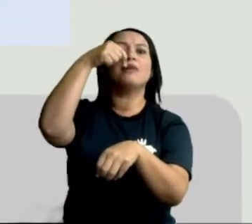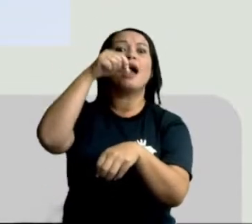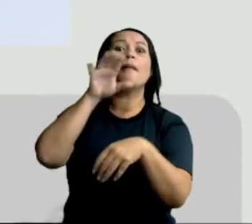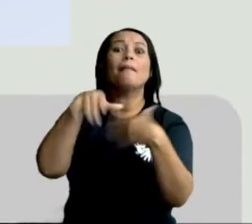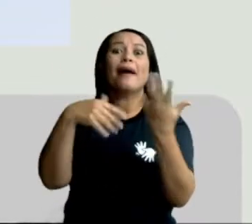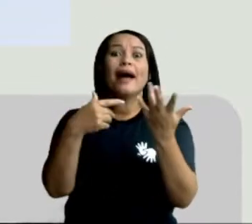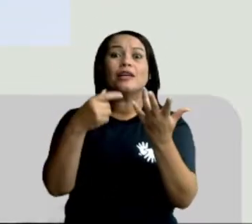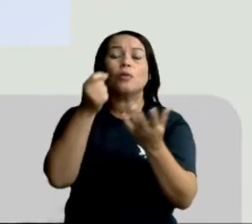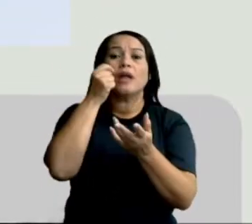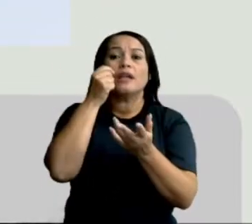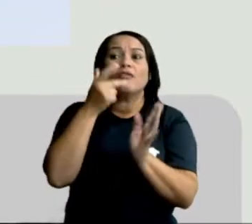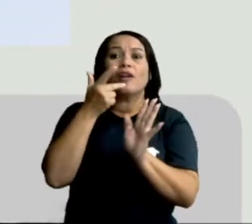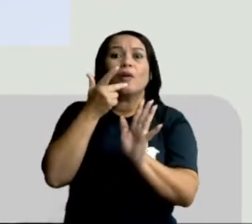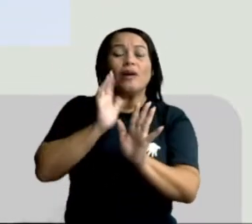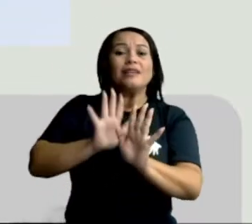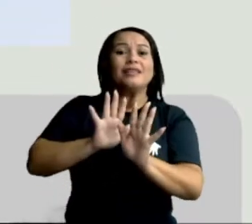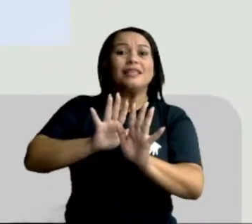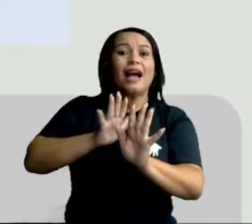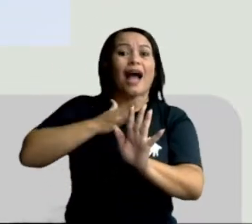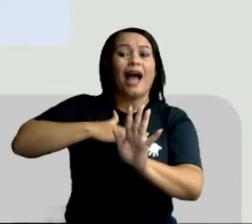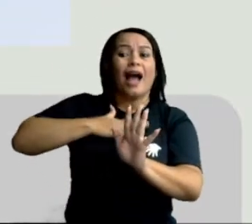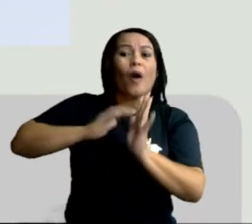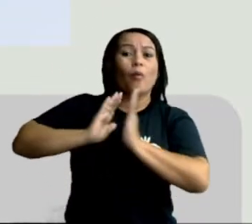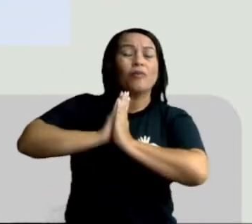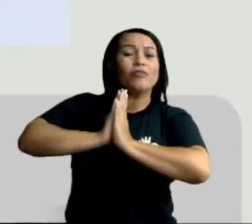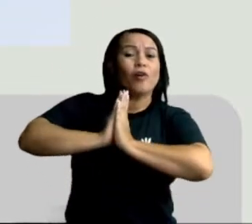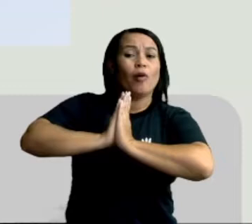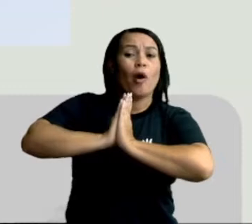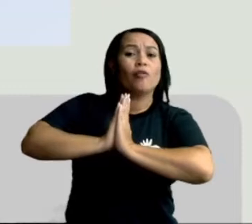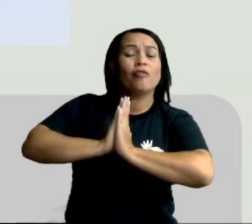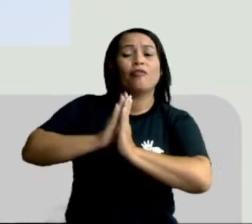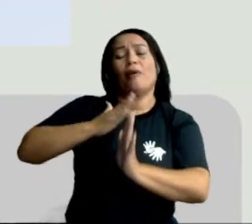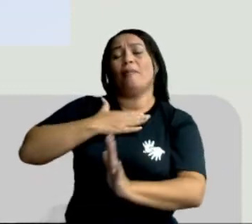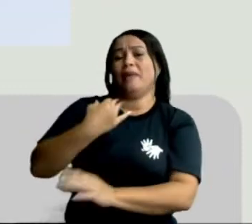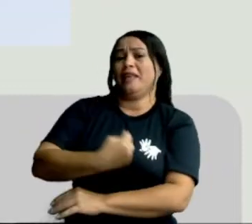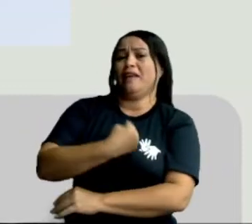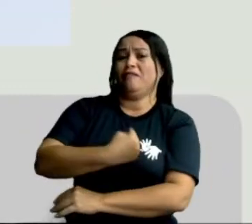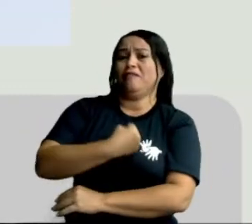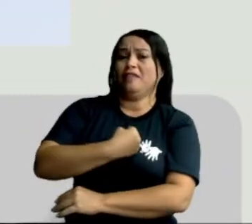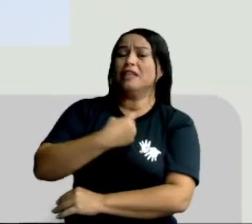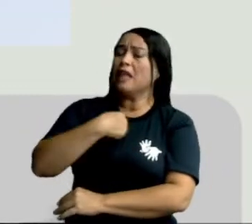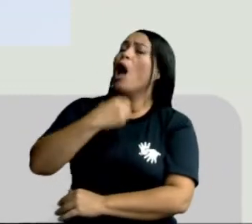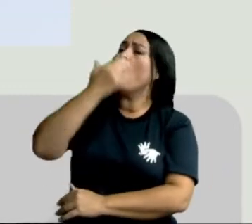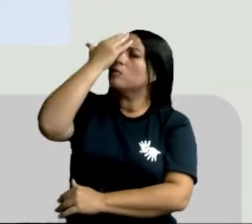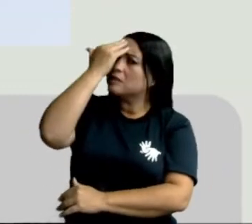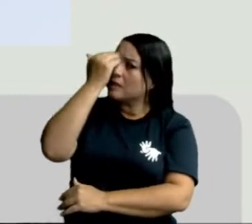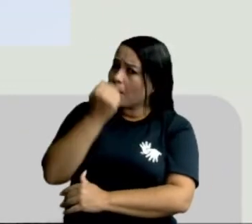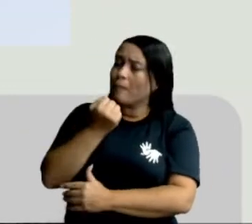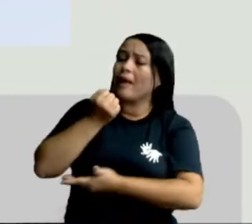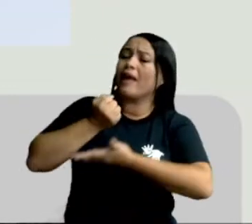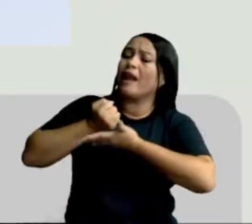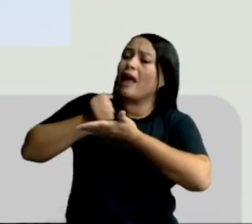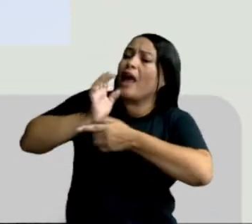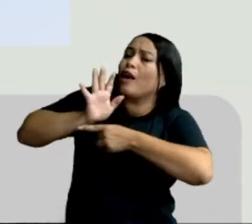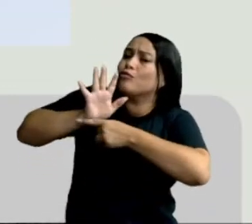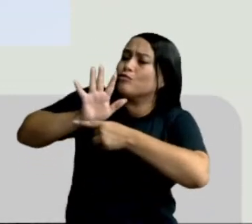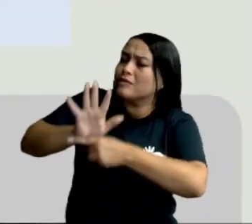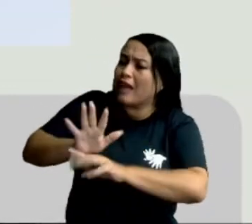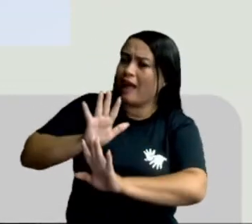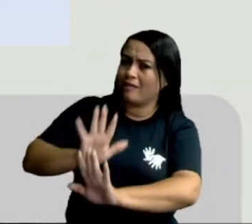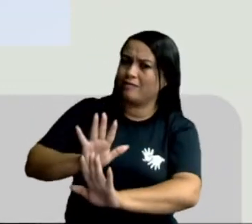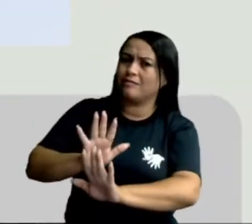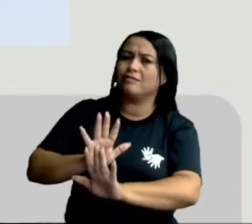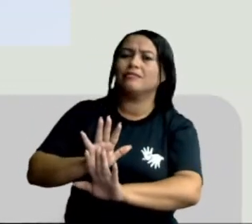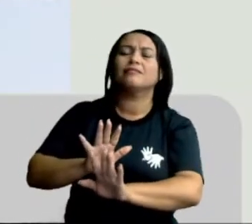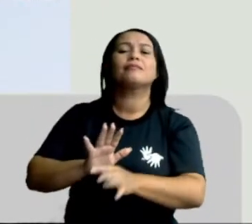quando o ratinho disse: "Por favor, poupe minha vida, eu saberei retribuir a sua generosidade."